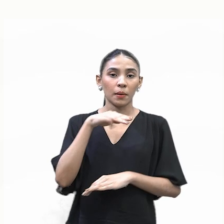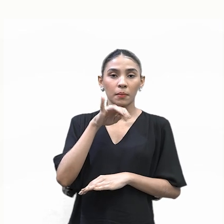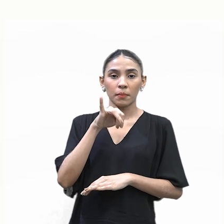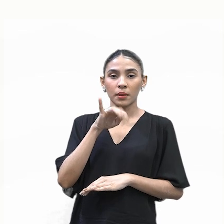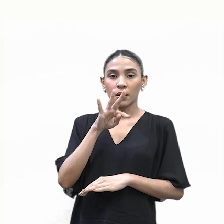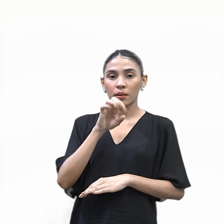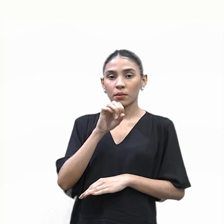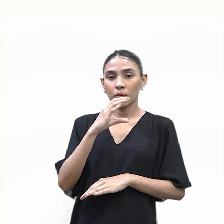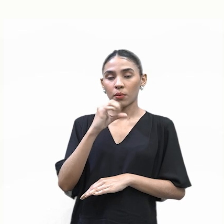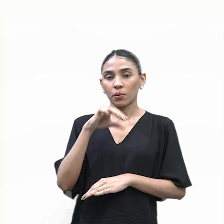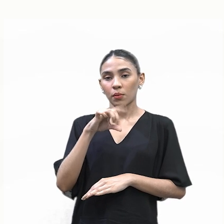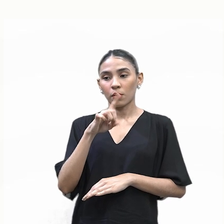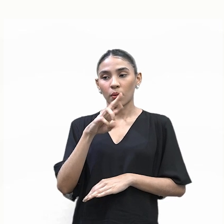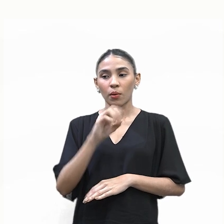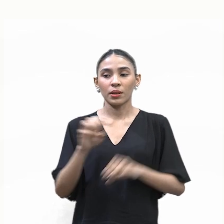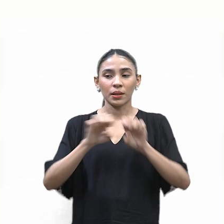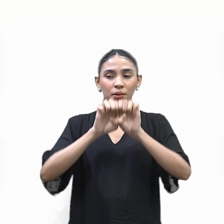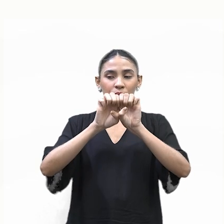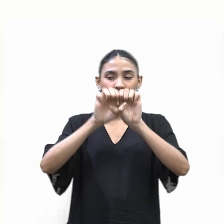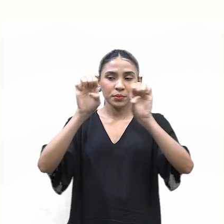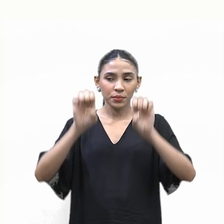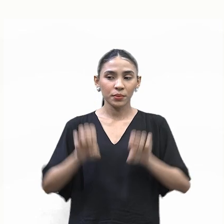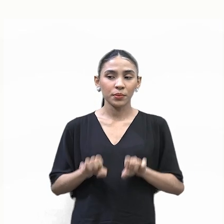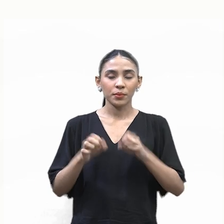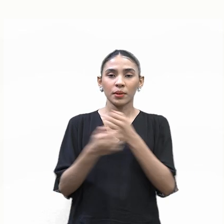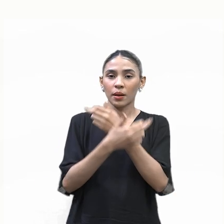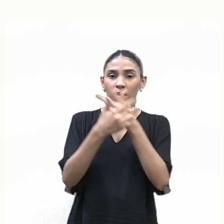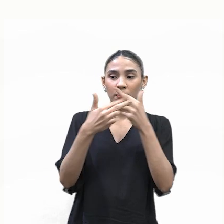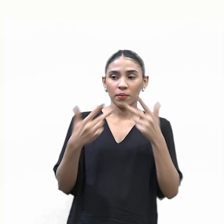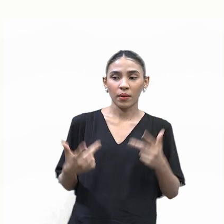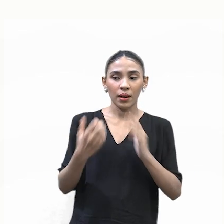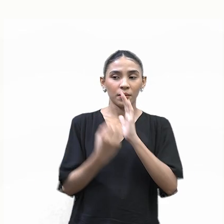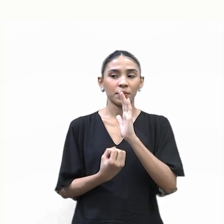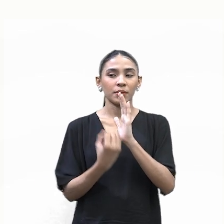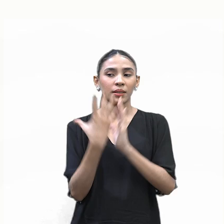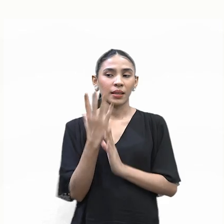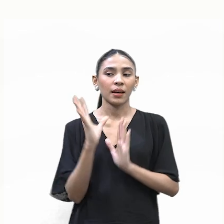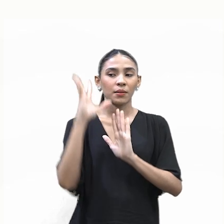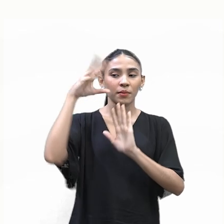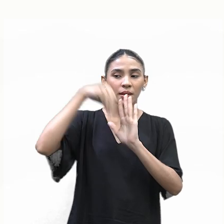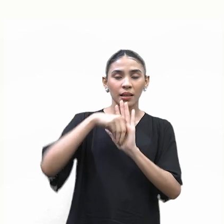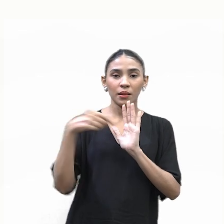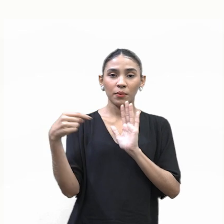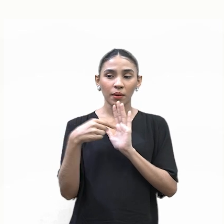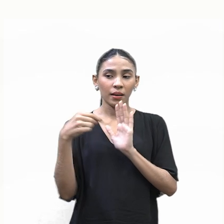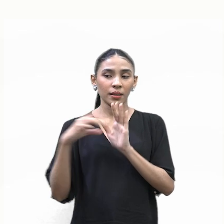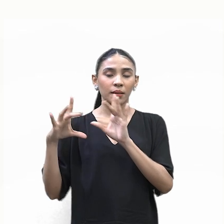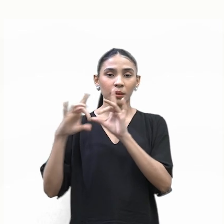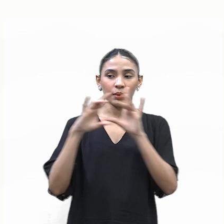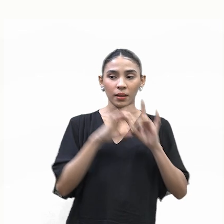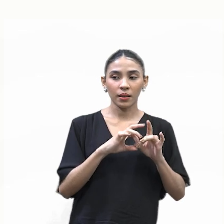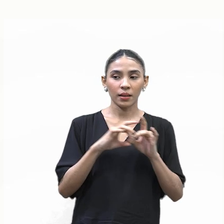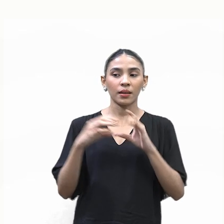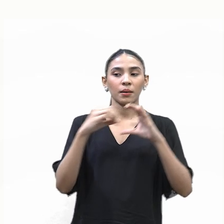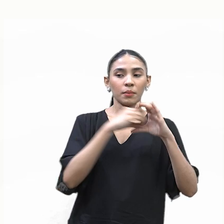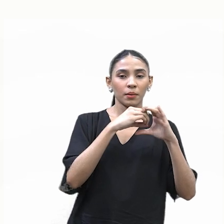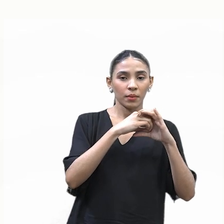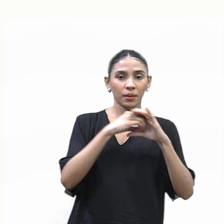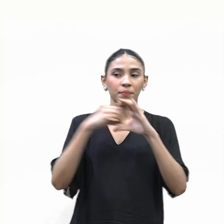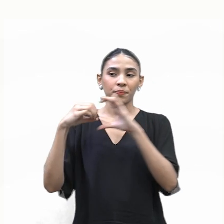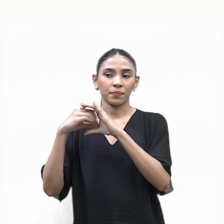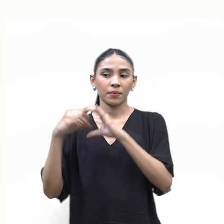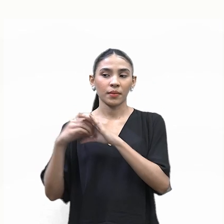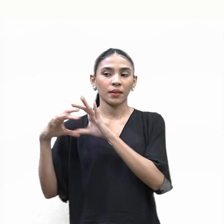os cloroplastos teriam sido originados desse processo, né? Então por isso se diz que é a teoria da